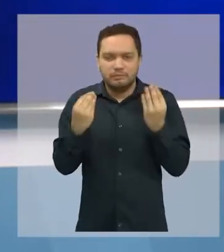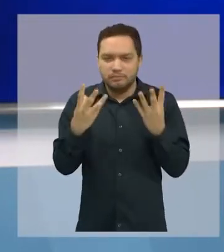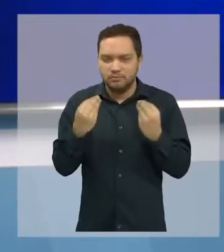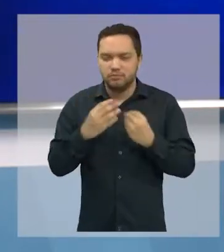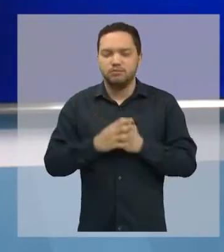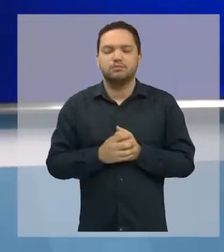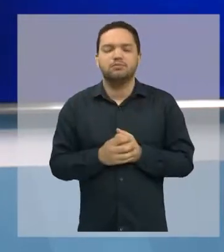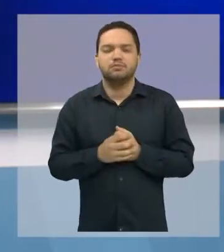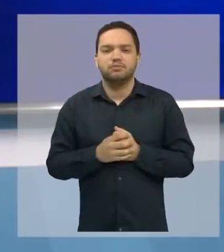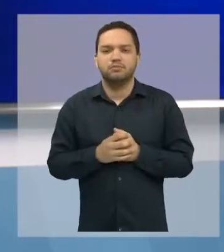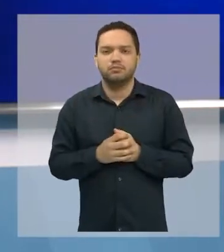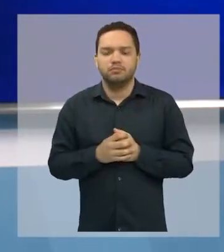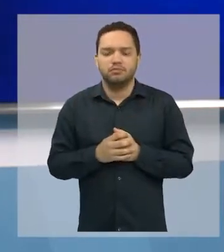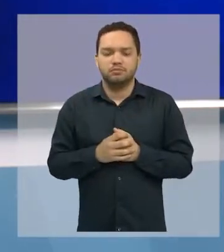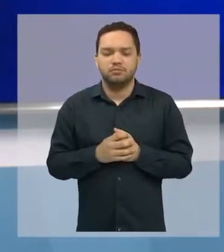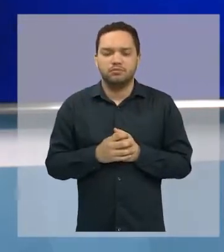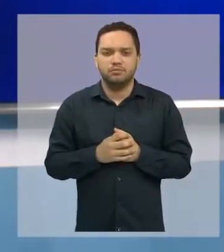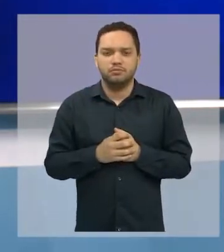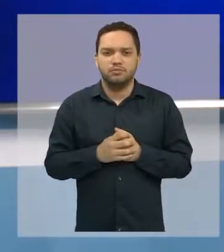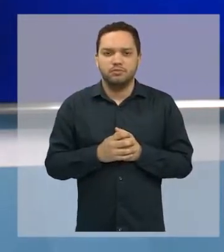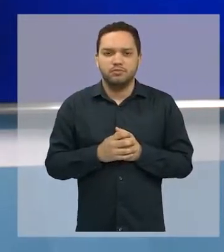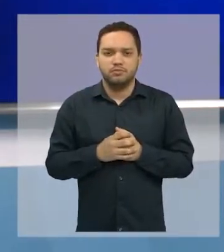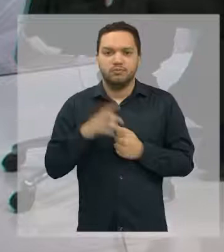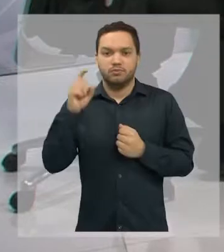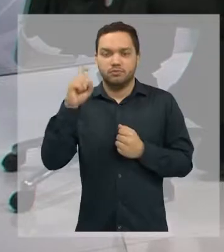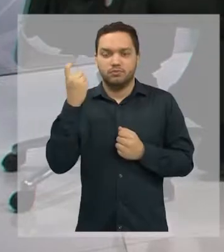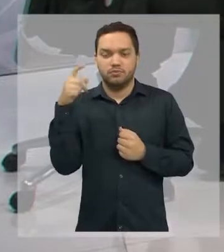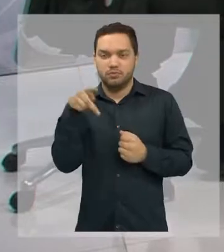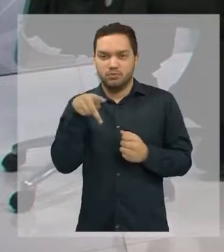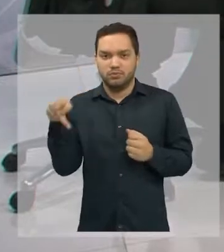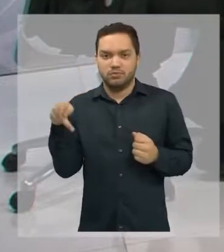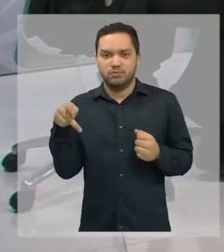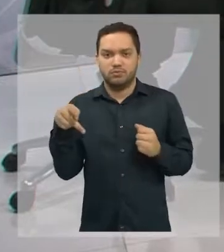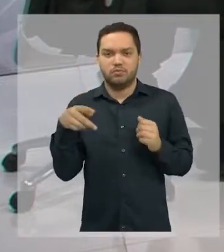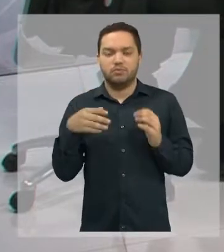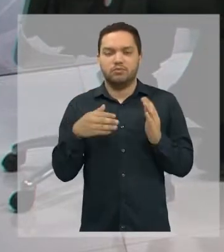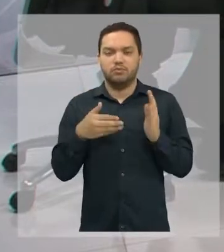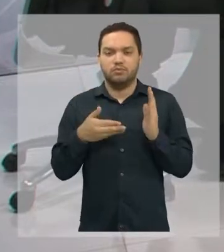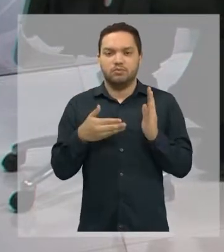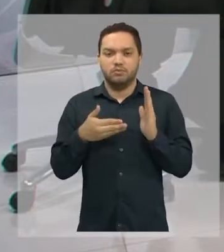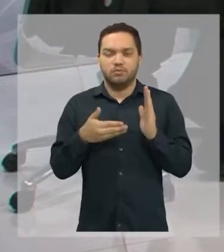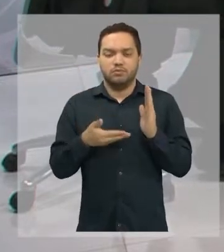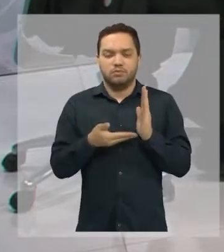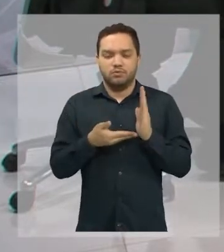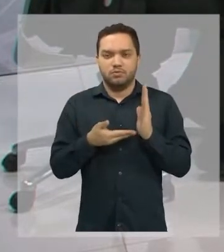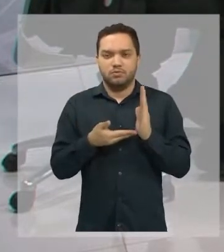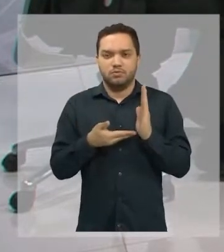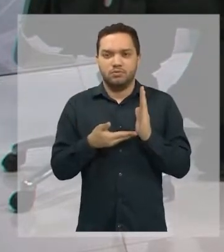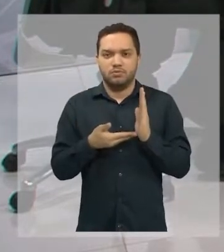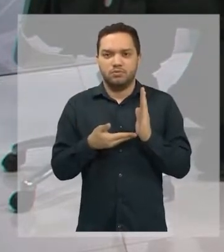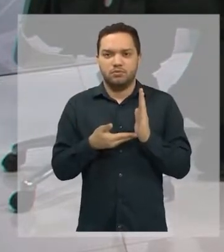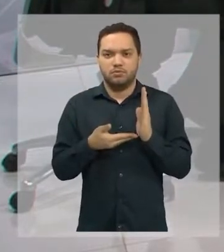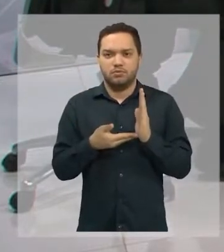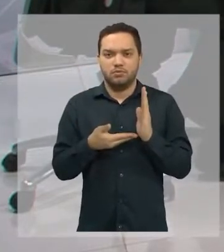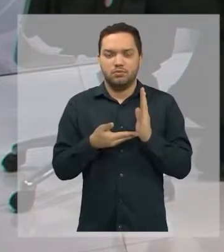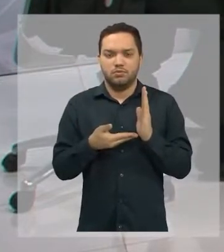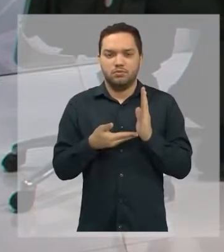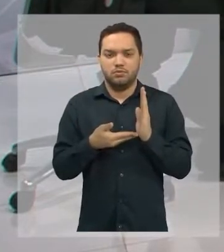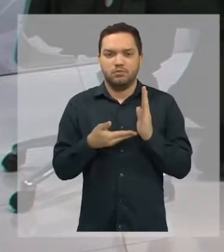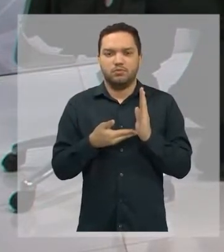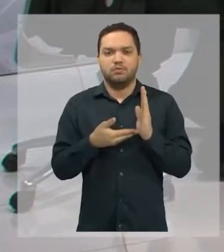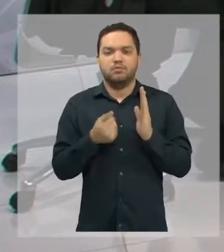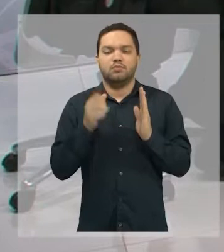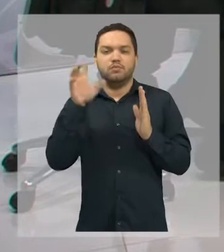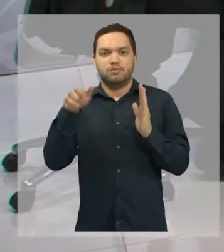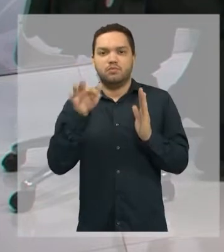pessoas... Você se refere ao Gedel. Você se refere ao Gedel Vieira, os 52 milhões. O ex-presidente da Câmara assaltou lá o Porto Maravilha com